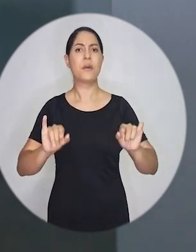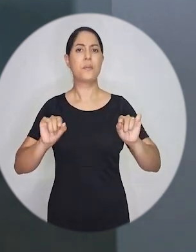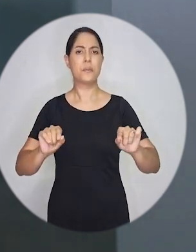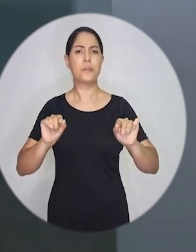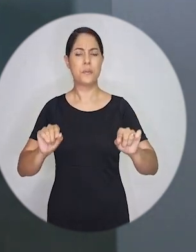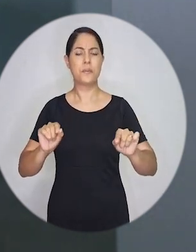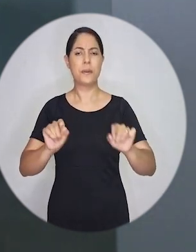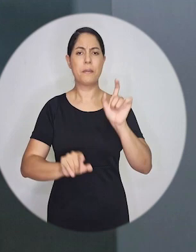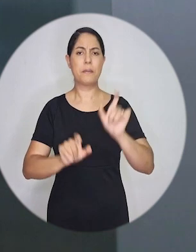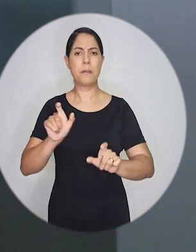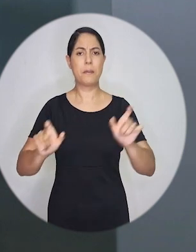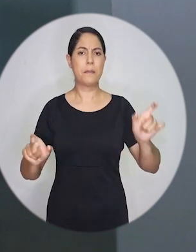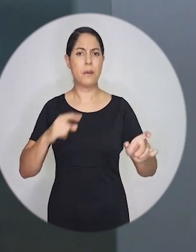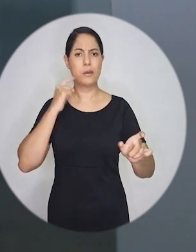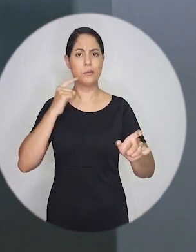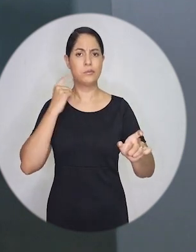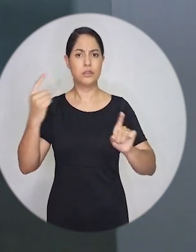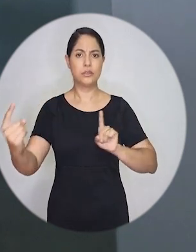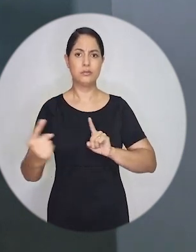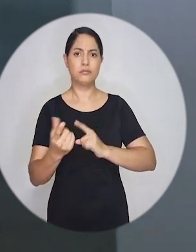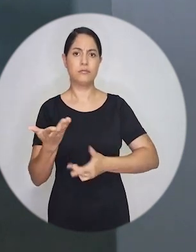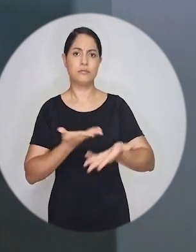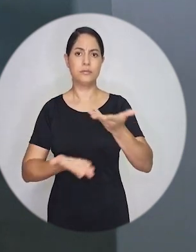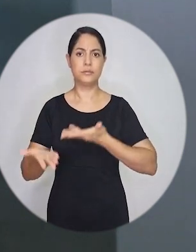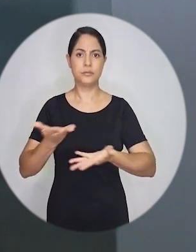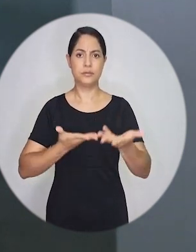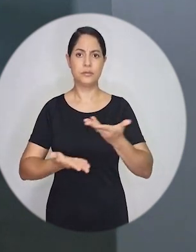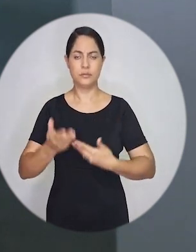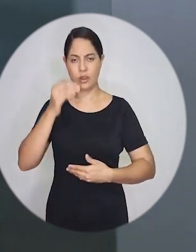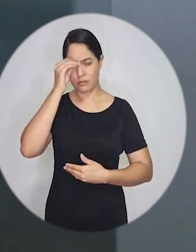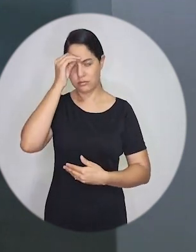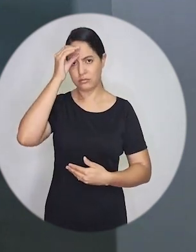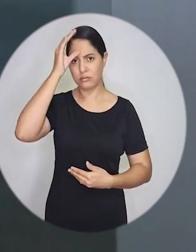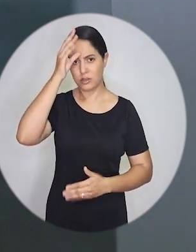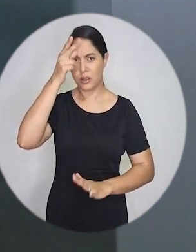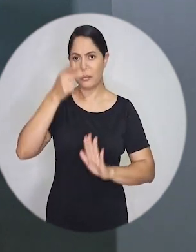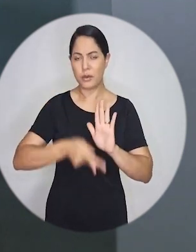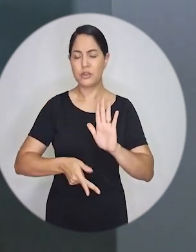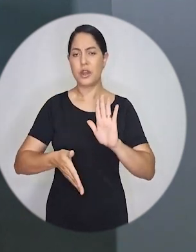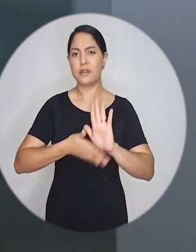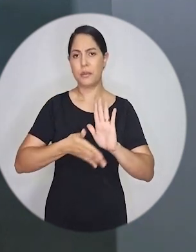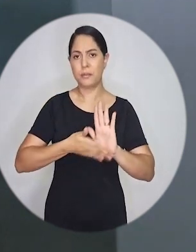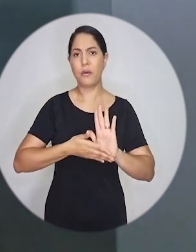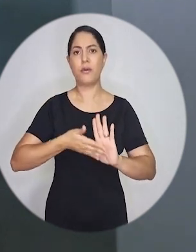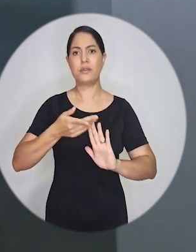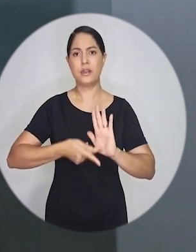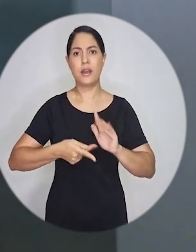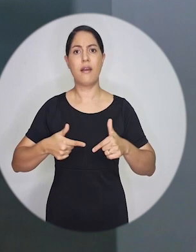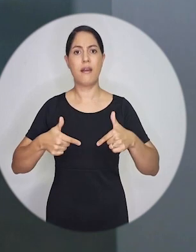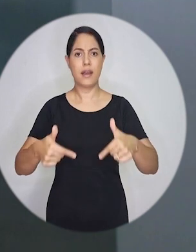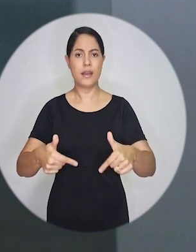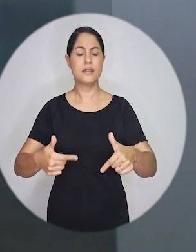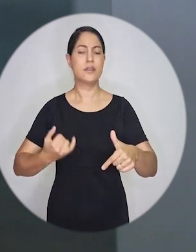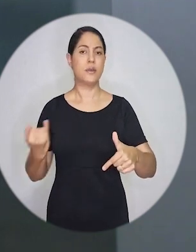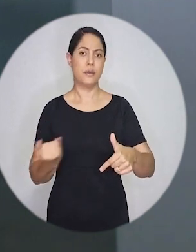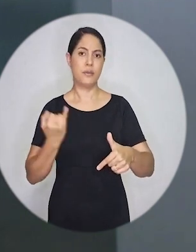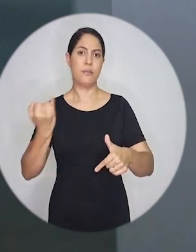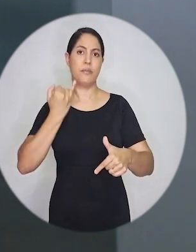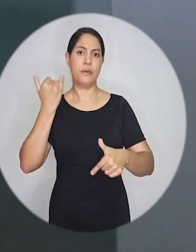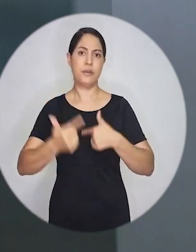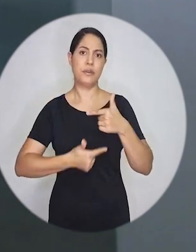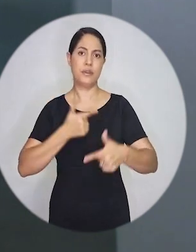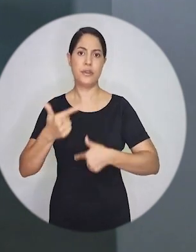de cada região, ouvindo pleitos, conhecendo projetos e desenvolvendo ações conjuntas em favor de